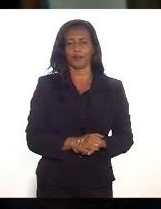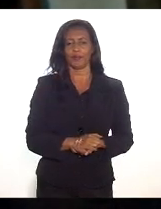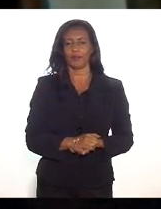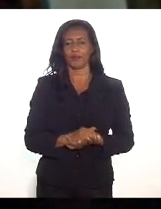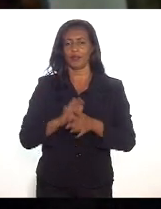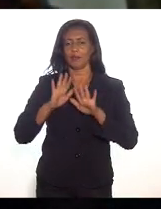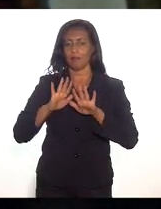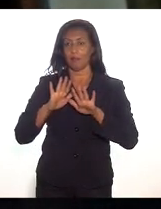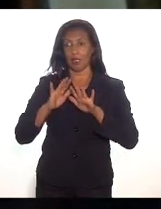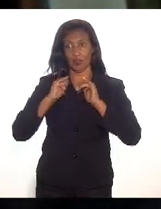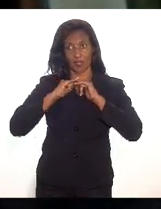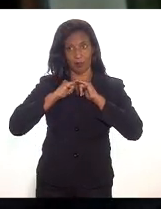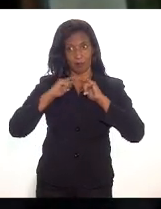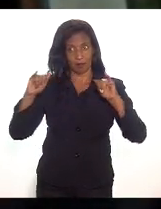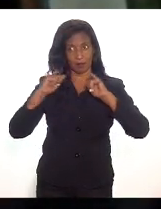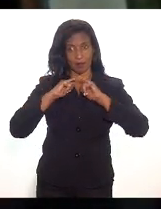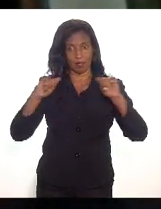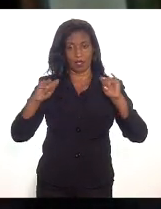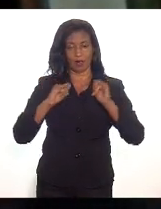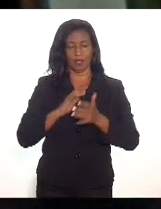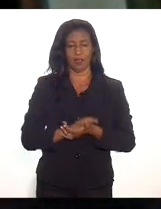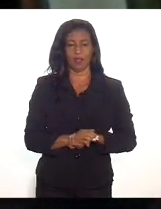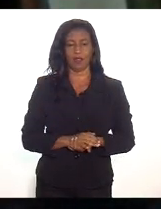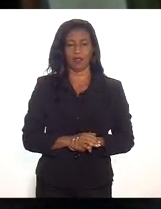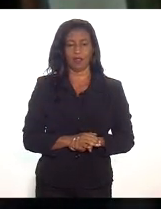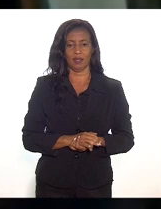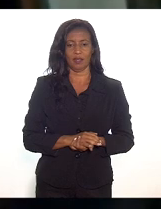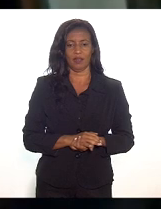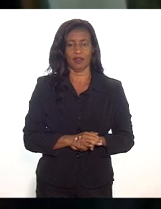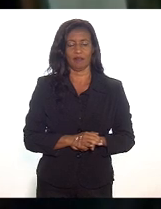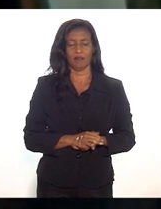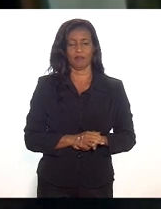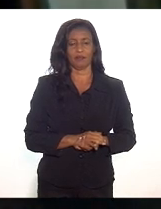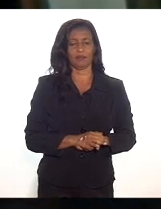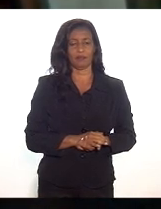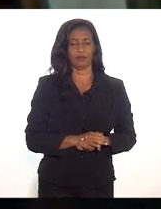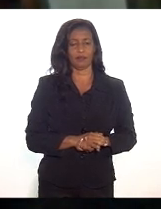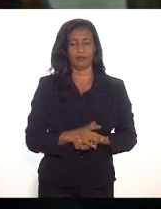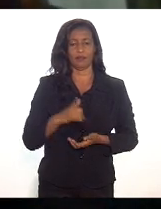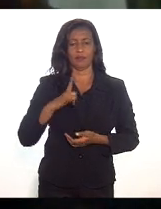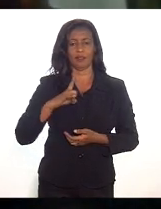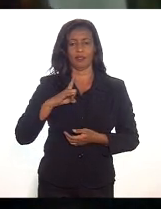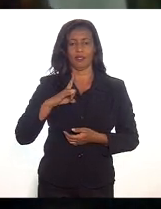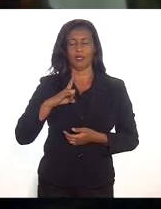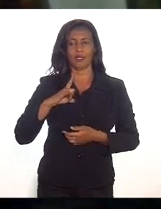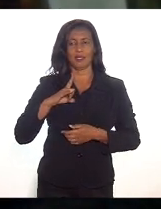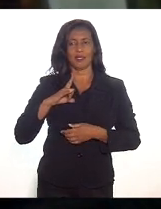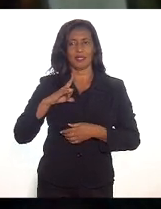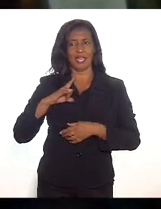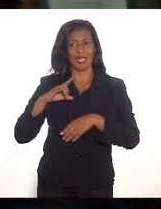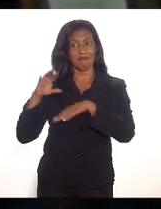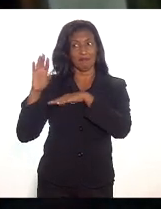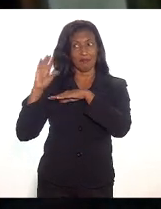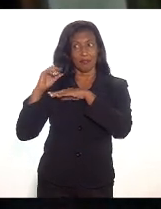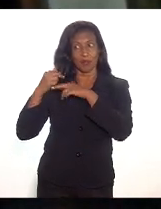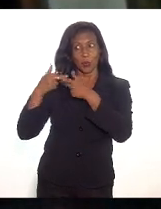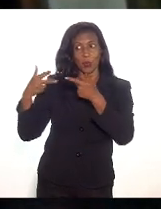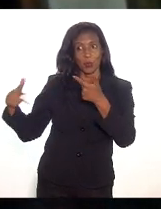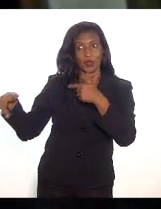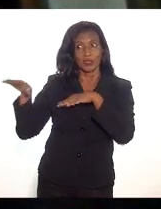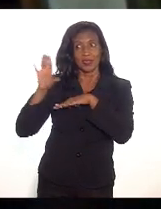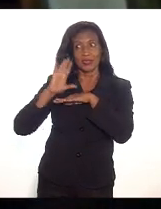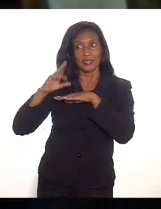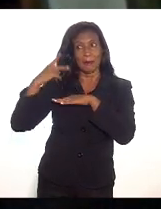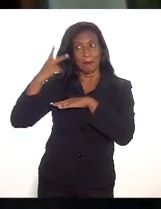fica aqui a mensagem. A mensagem que é o mais importante. Tem massa cinzenta no parlamento.